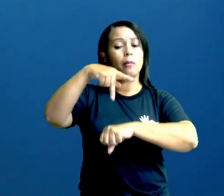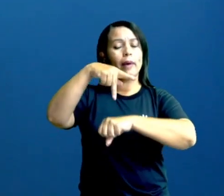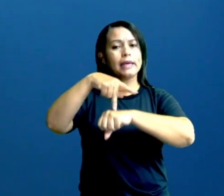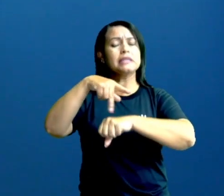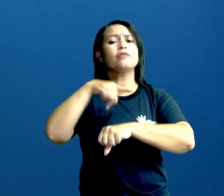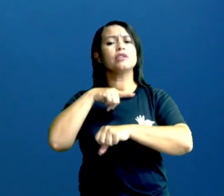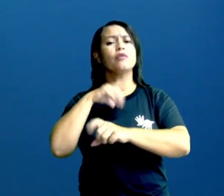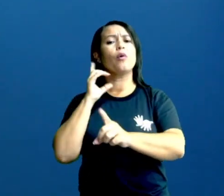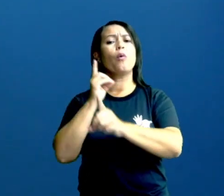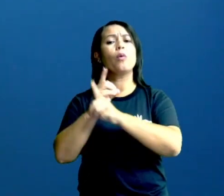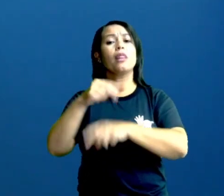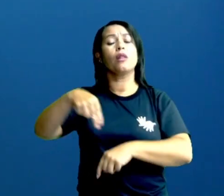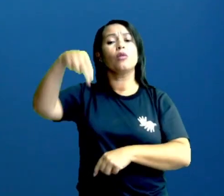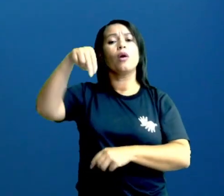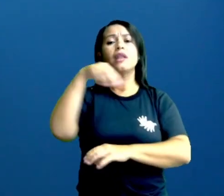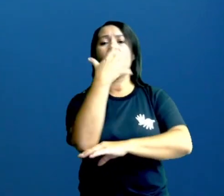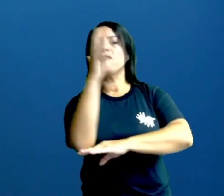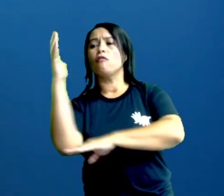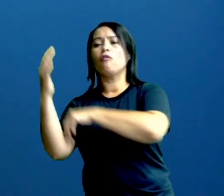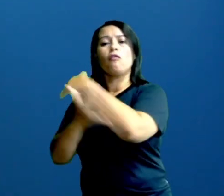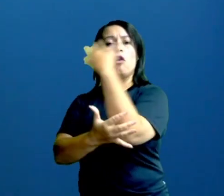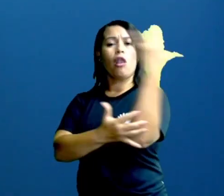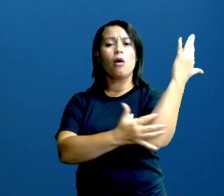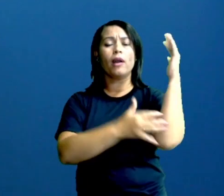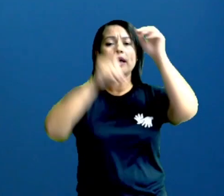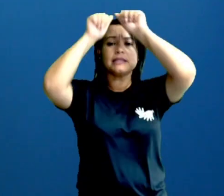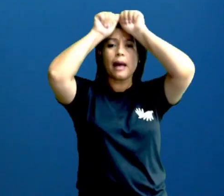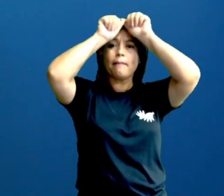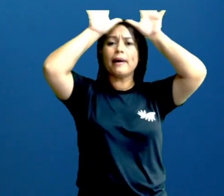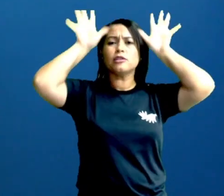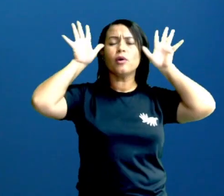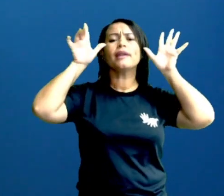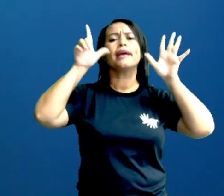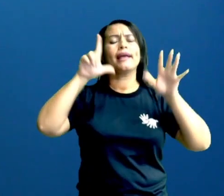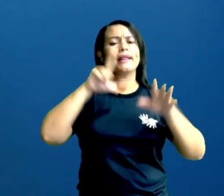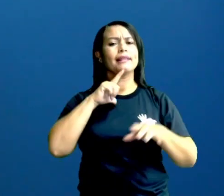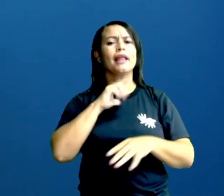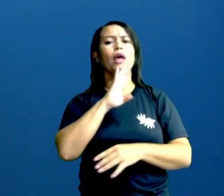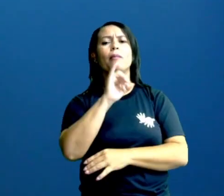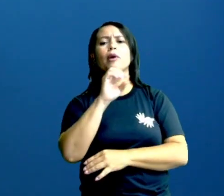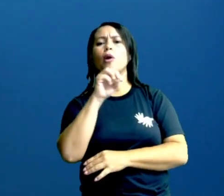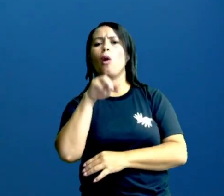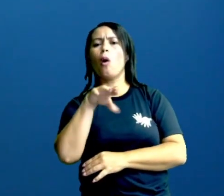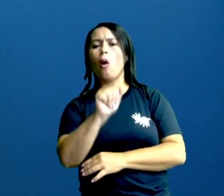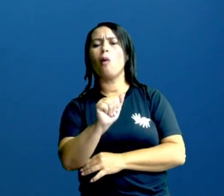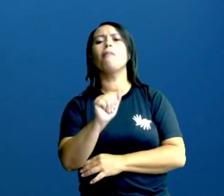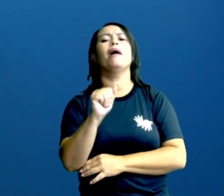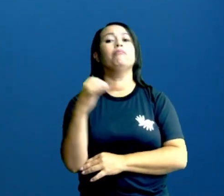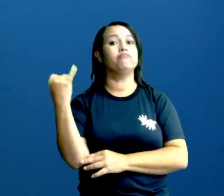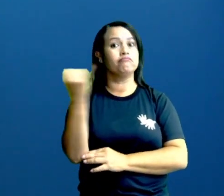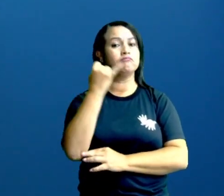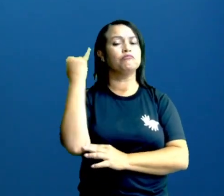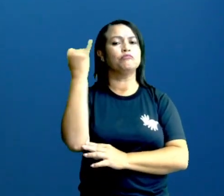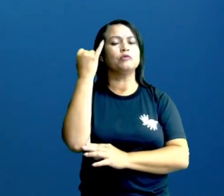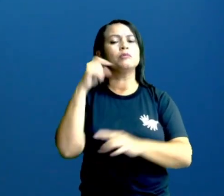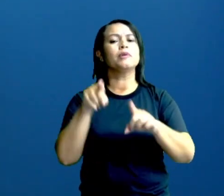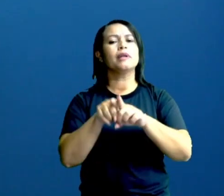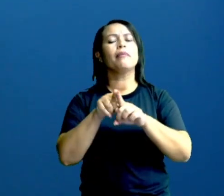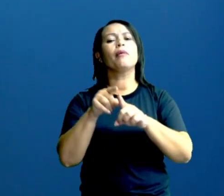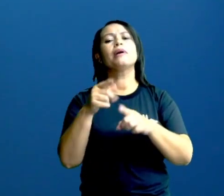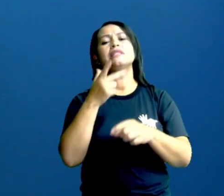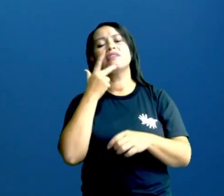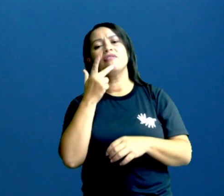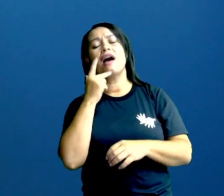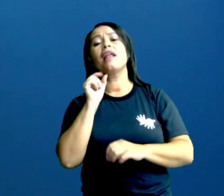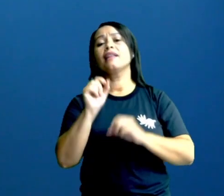encontrar na Região Norte a floresta amazônica que é uma um bioma net também tem relevante no no que se refere à questão da